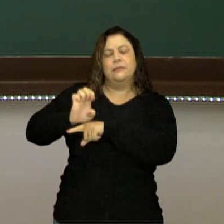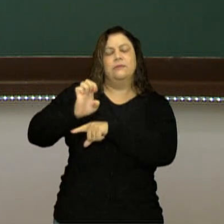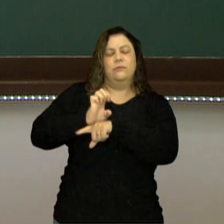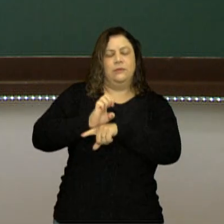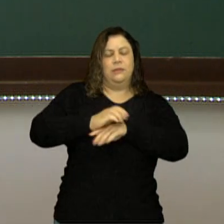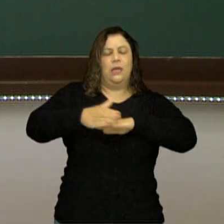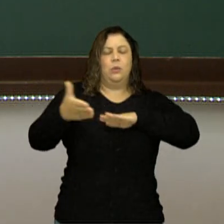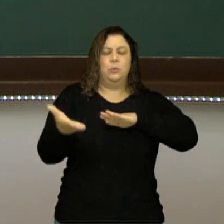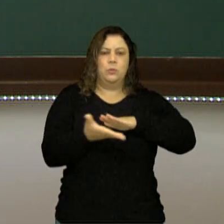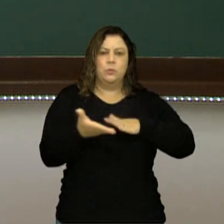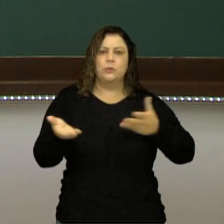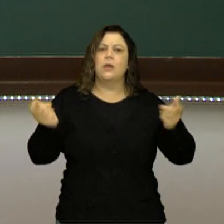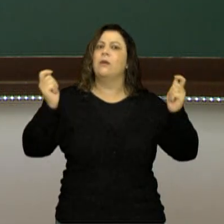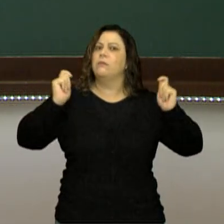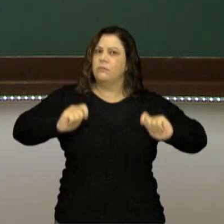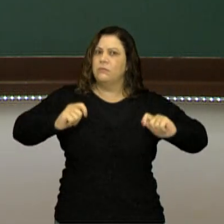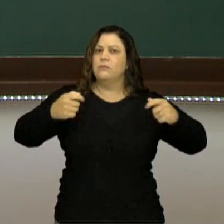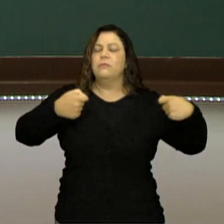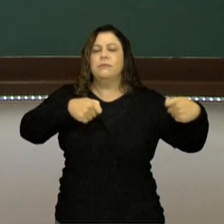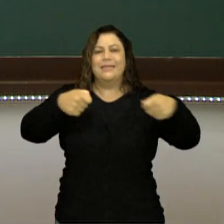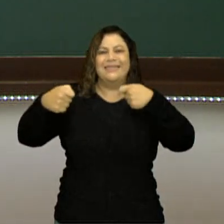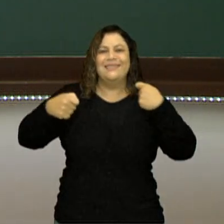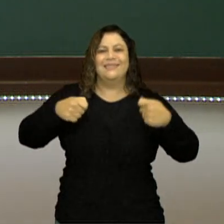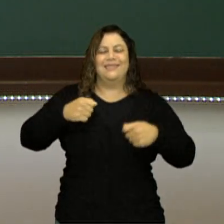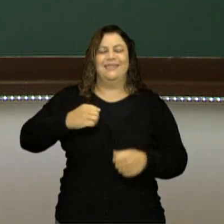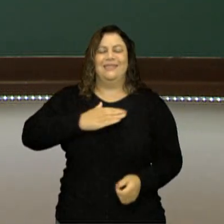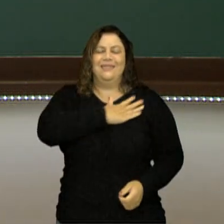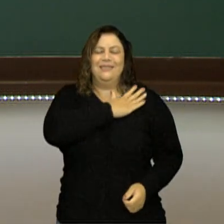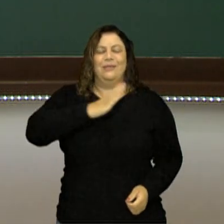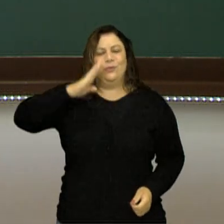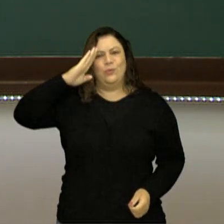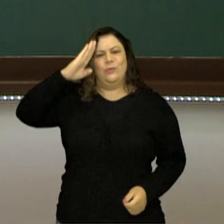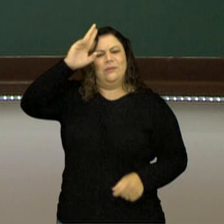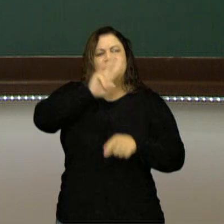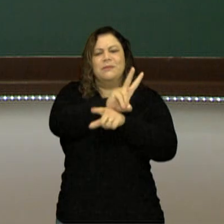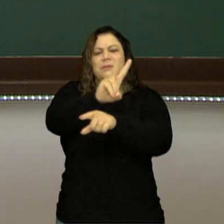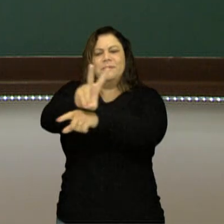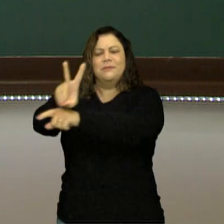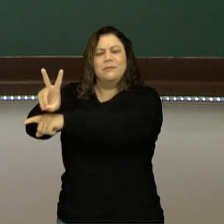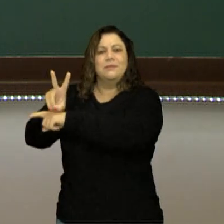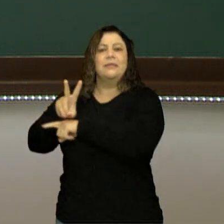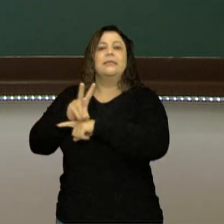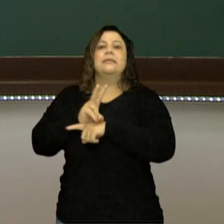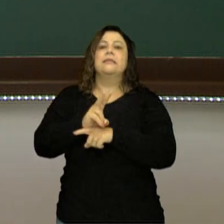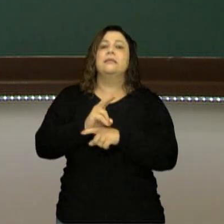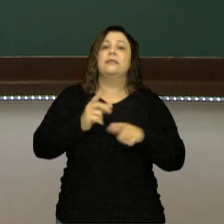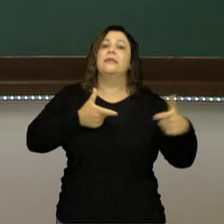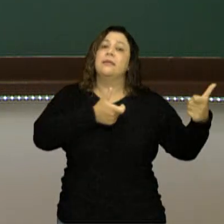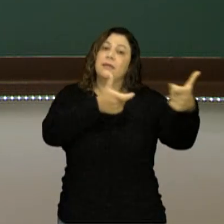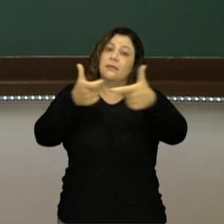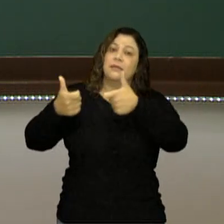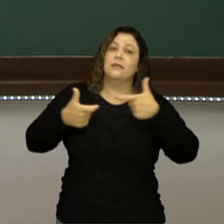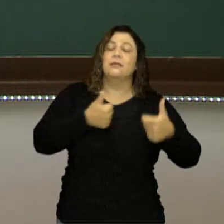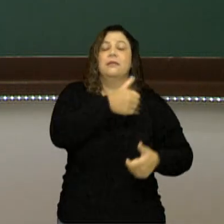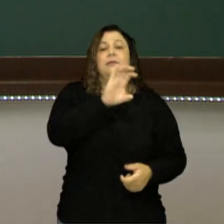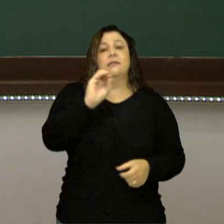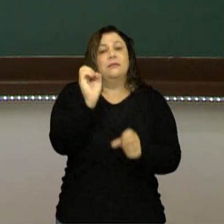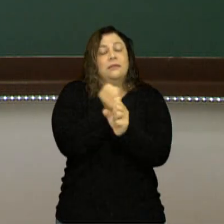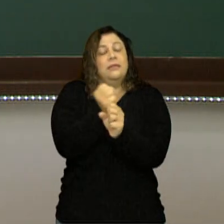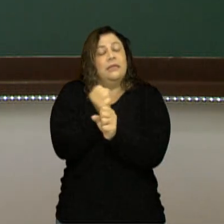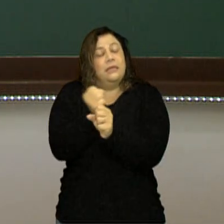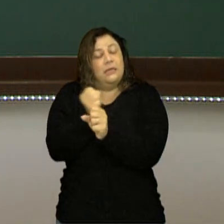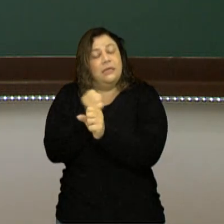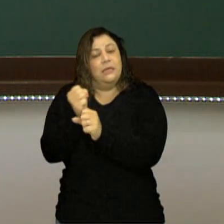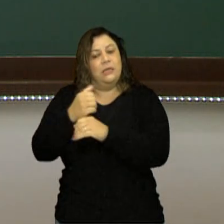moderno. Precisa de um exército para proteger, né? E a Guerra dos 100 Anos, ela acaba levando a essa formação,